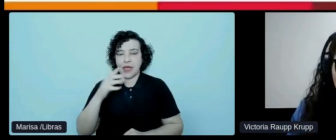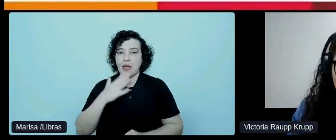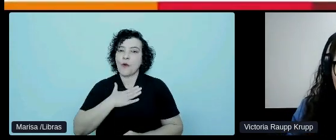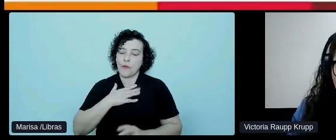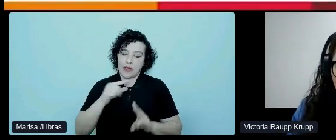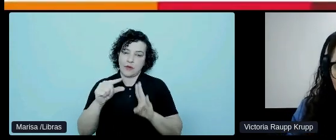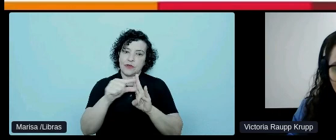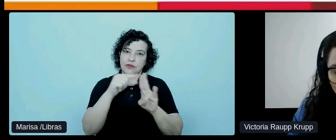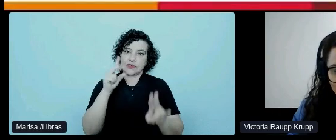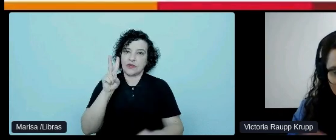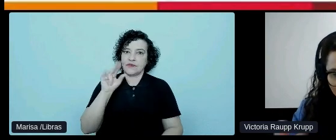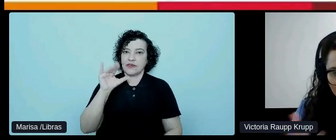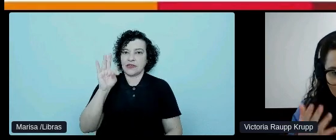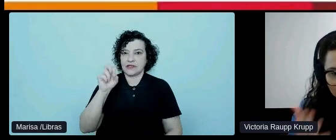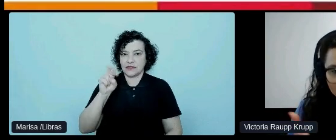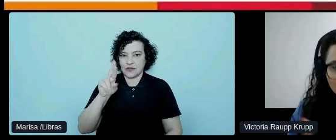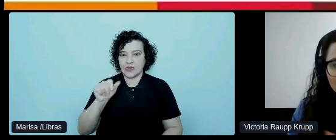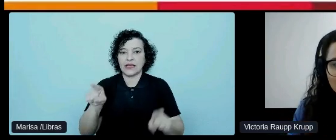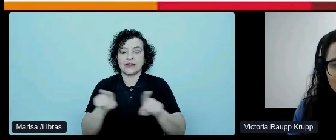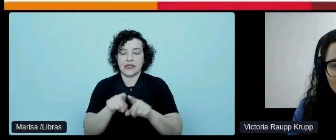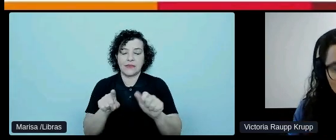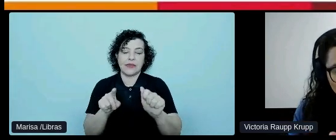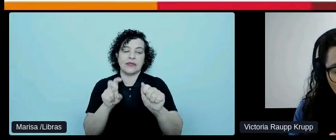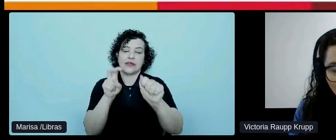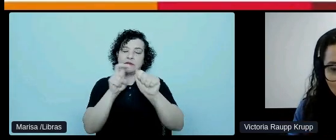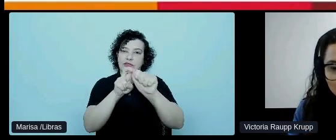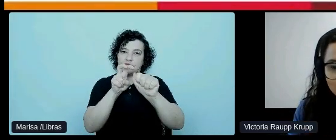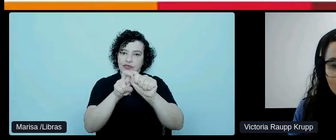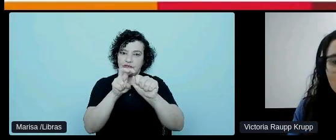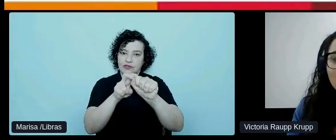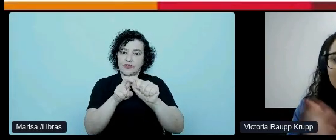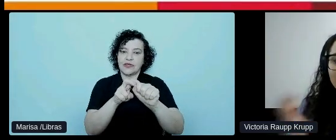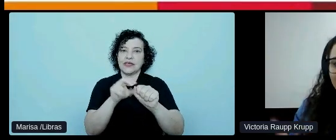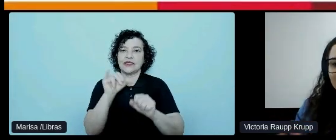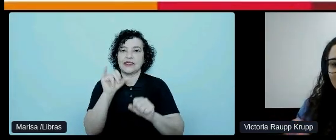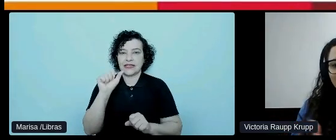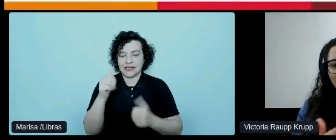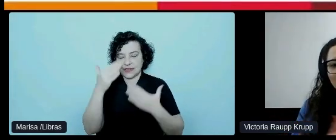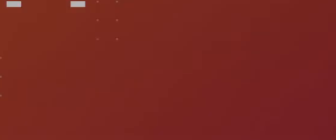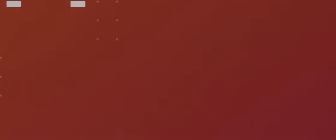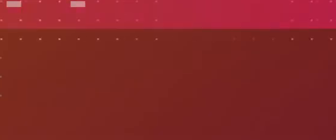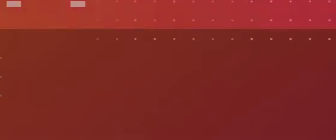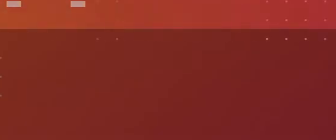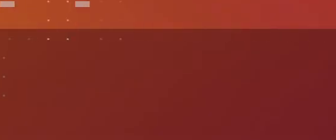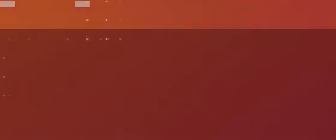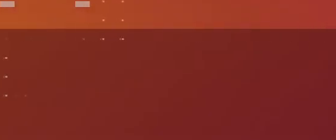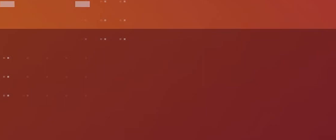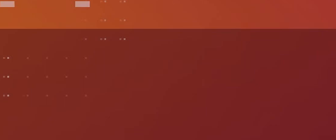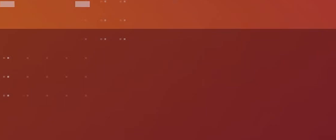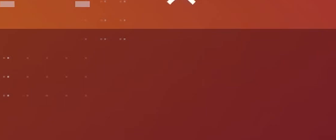com Victoria Halp Krupp, e tem também o GitHub da Isa ali, Isabel Mendes. Muito obrigada, pessoal.